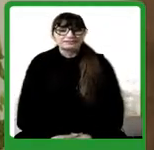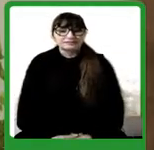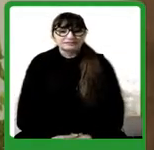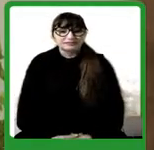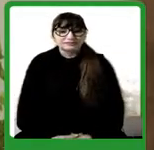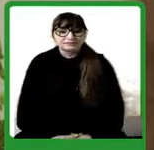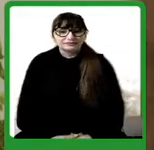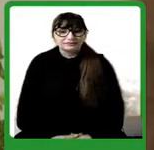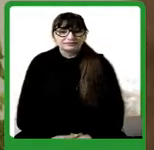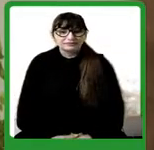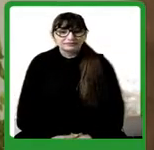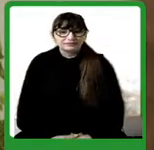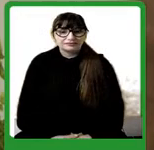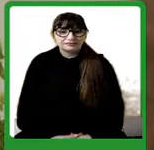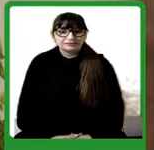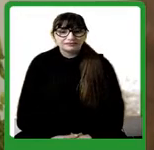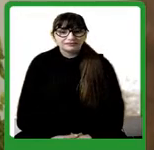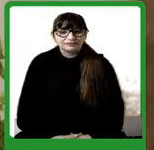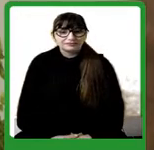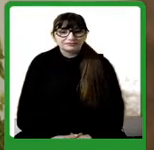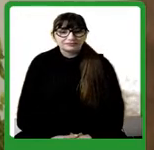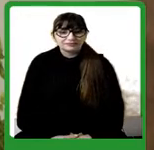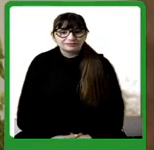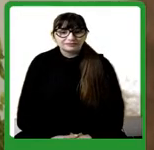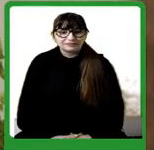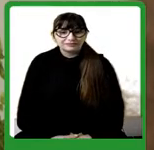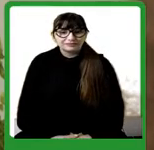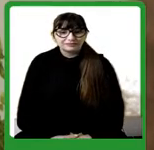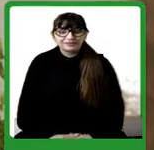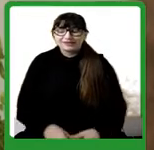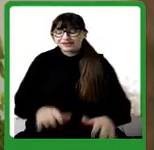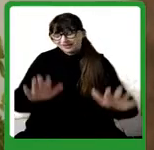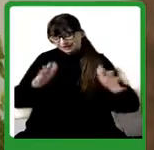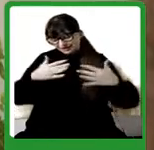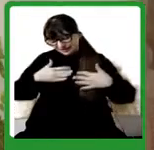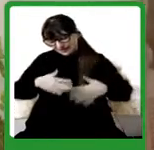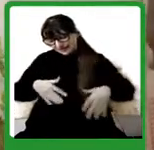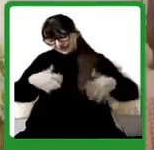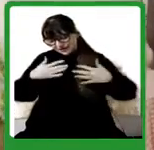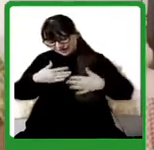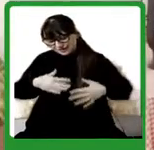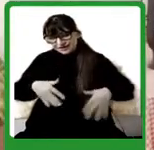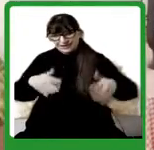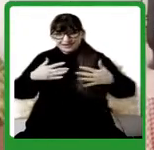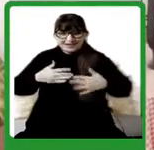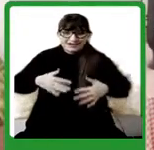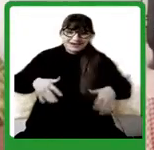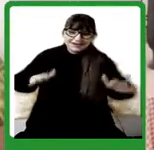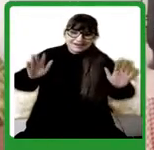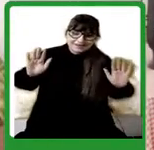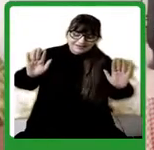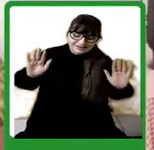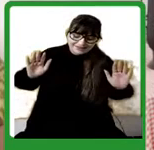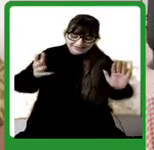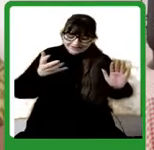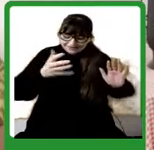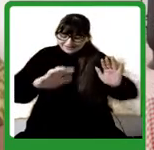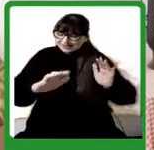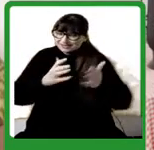Mais que a presidente. É, não precisa ficar. Fica tranquilo, relaxa, tu tá bem? Não, tô bem. Eu tô não vou bem. Te incomodar hoje.